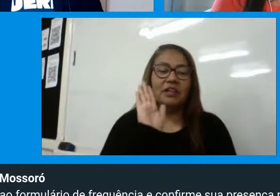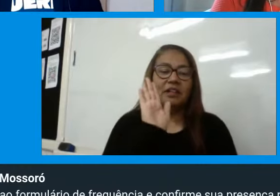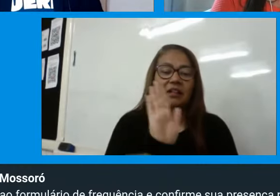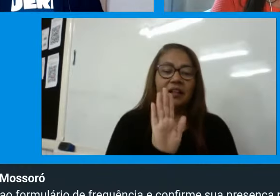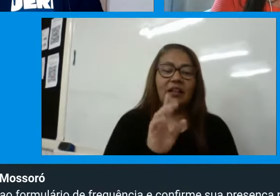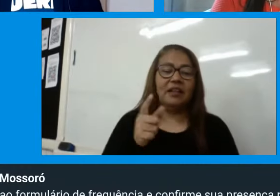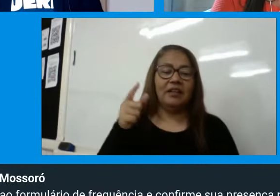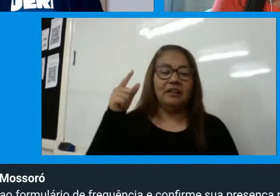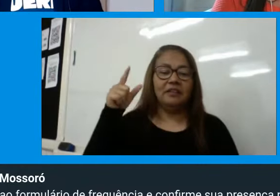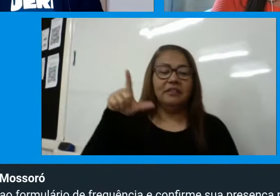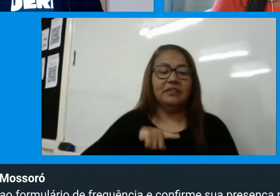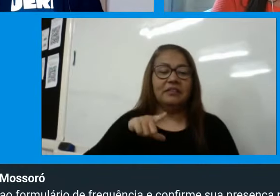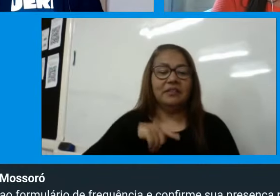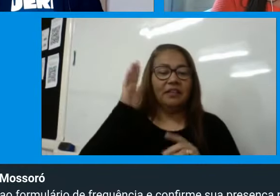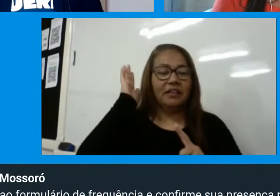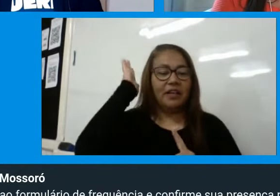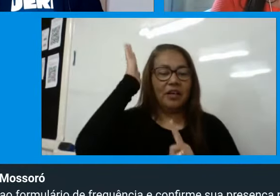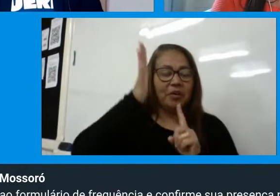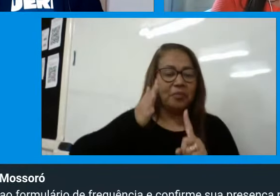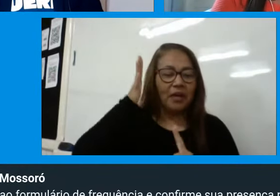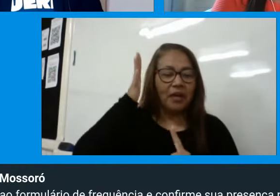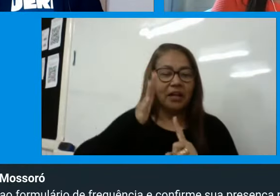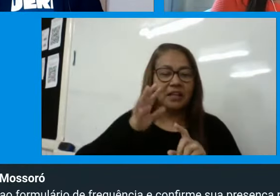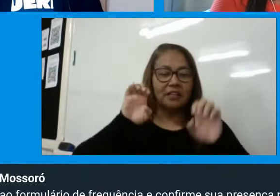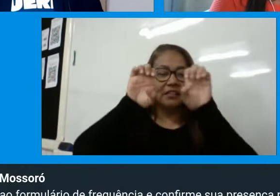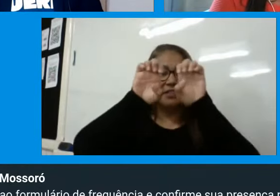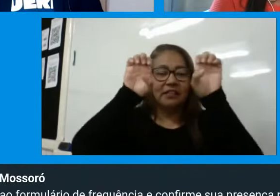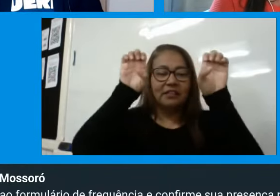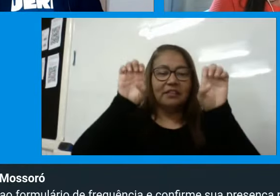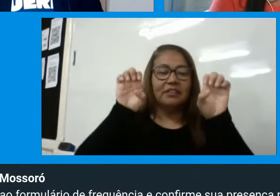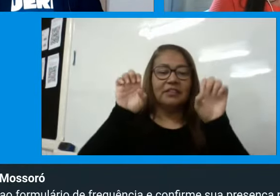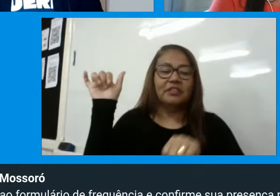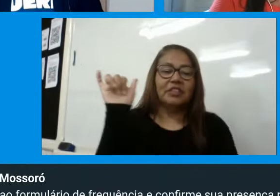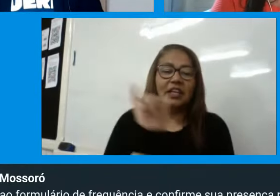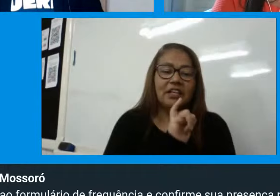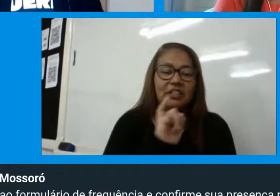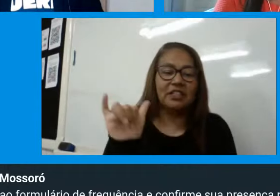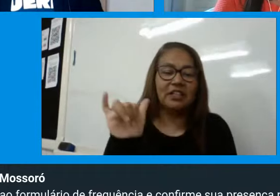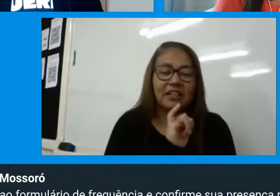palestra Estratégias Didáticas no Classroom, uma